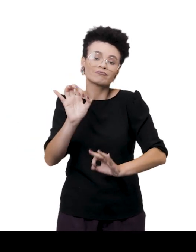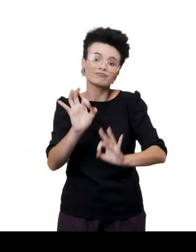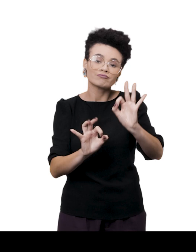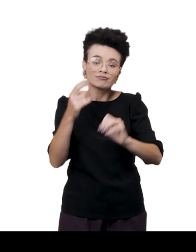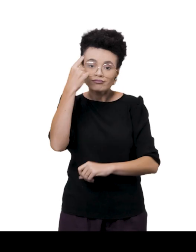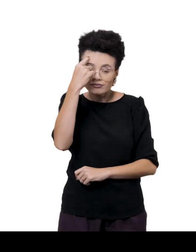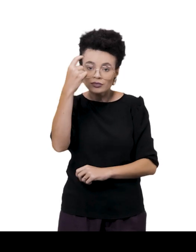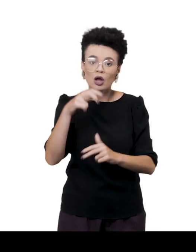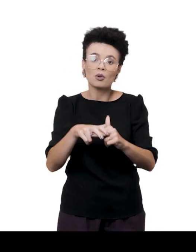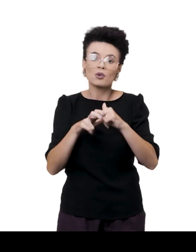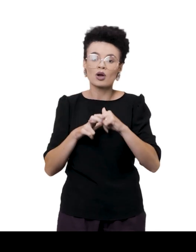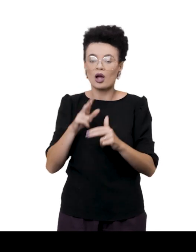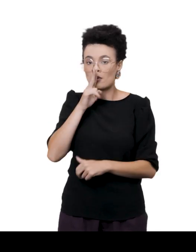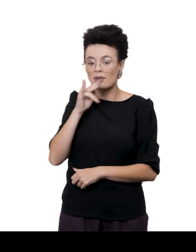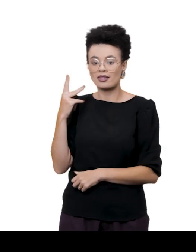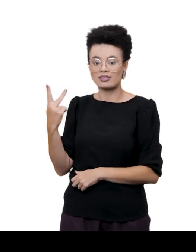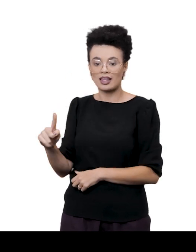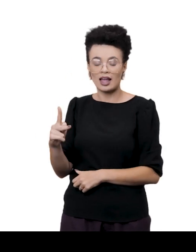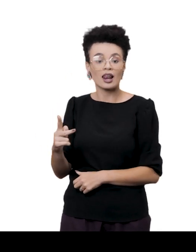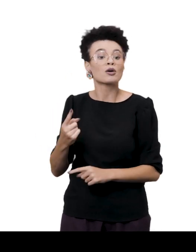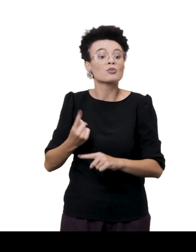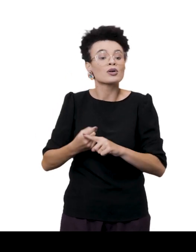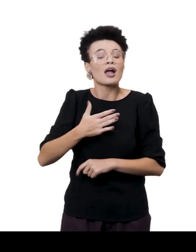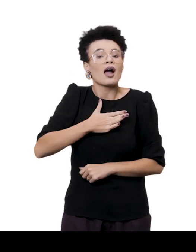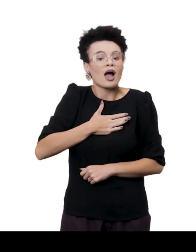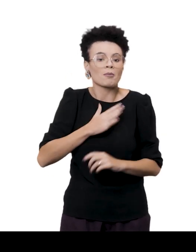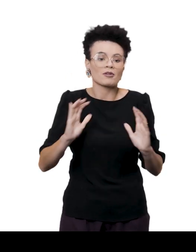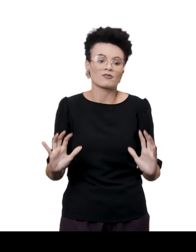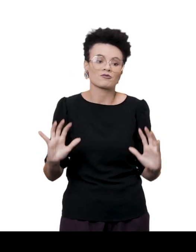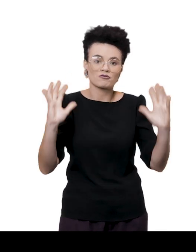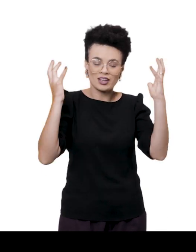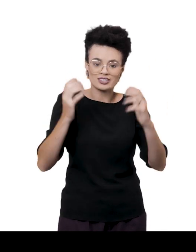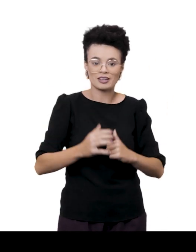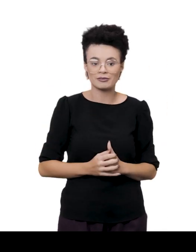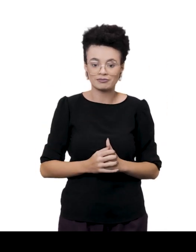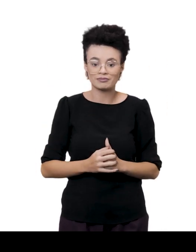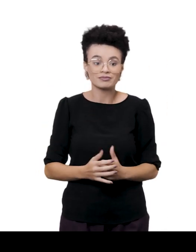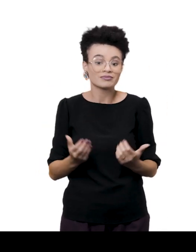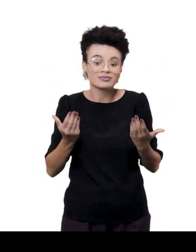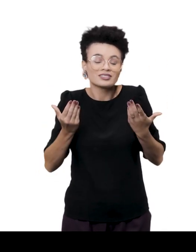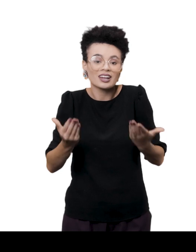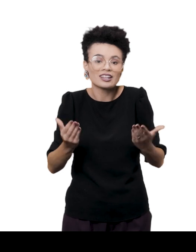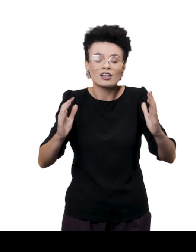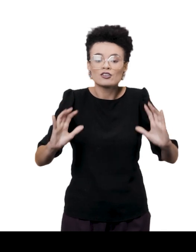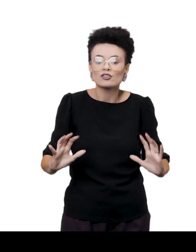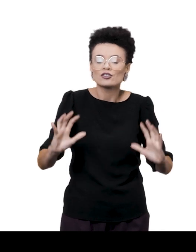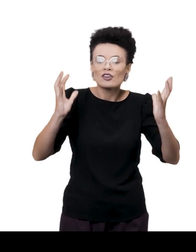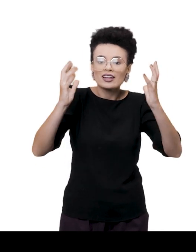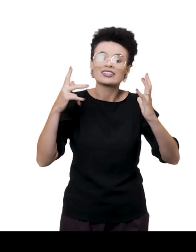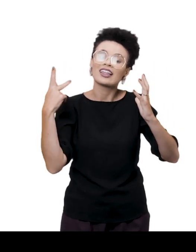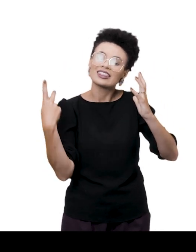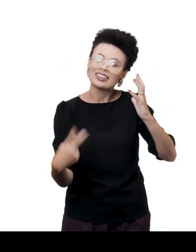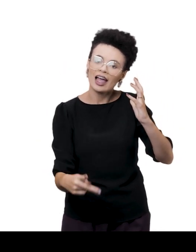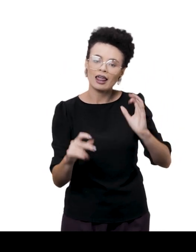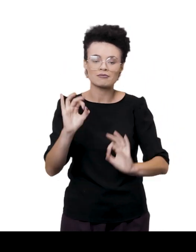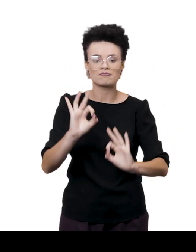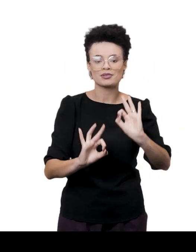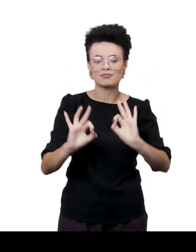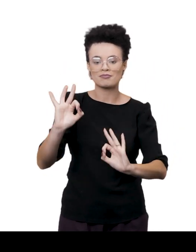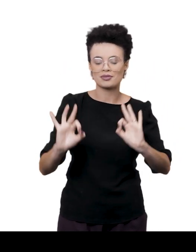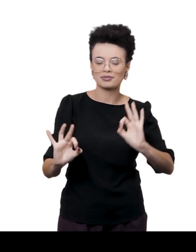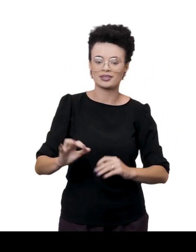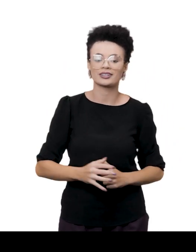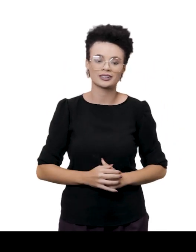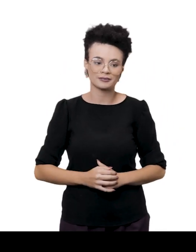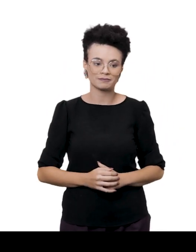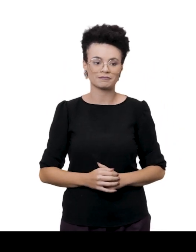homenagem ao pai da artista, cuja maior alegria é dar festas. E esta, em especial, acontece em uma de